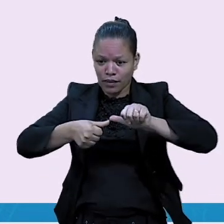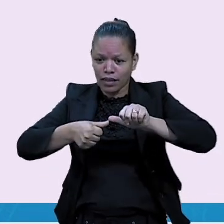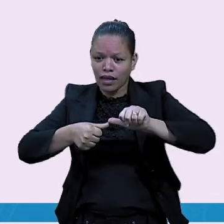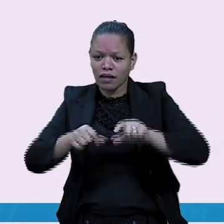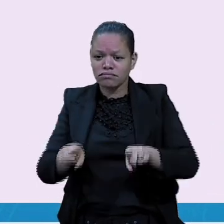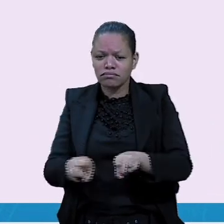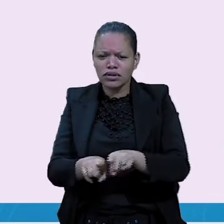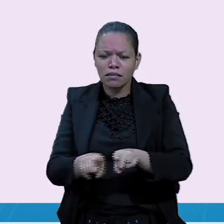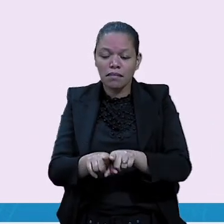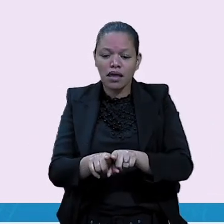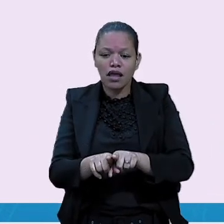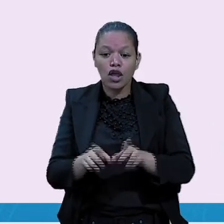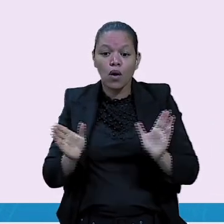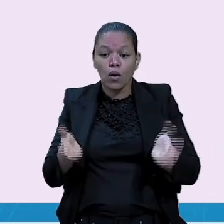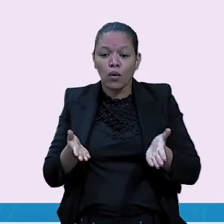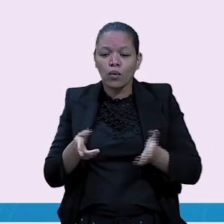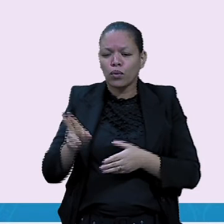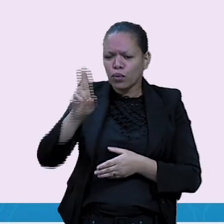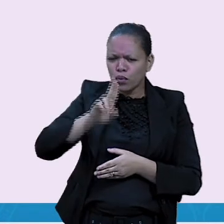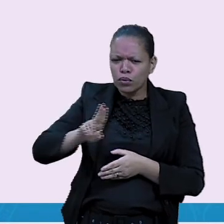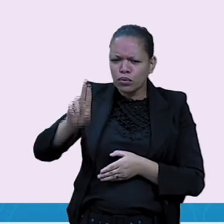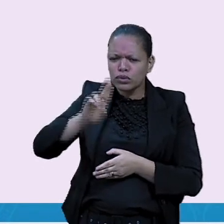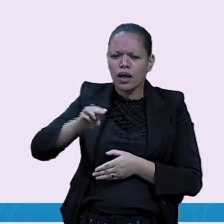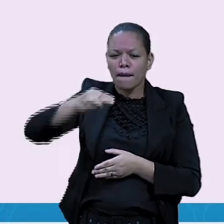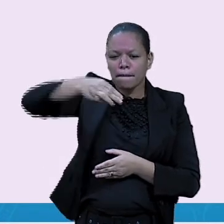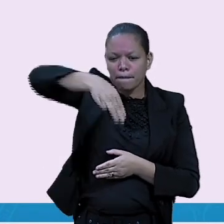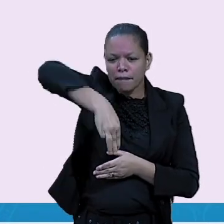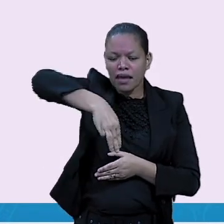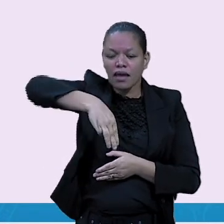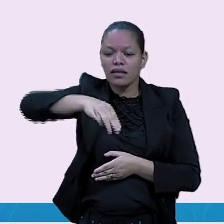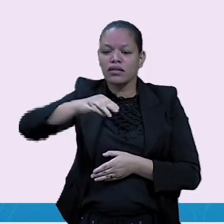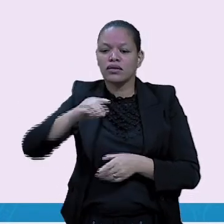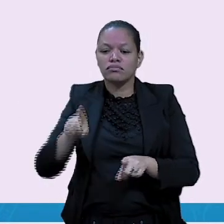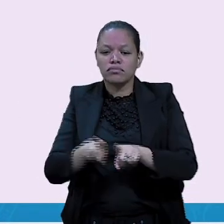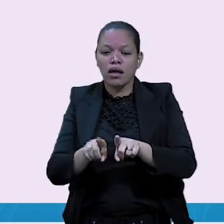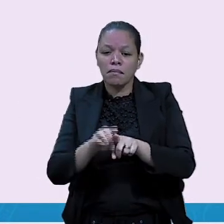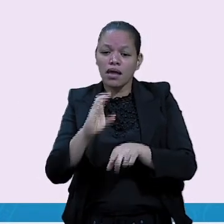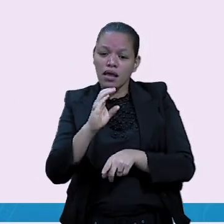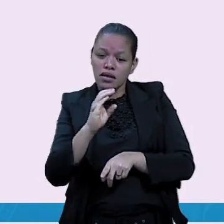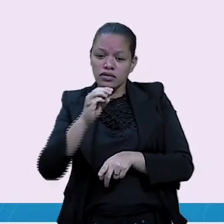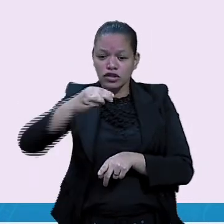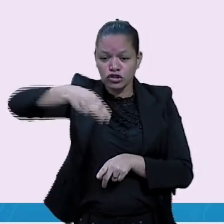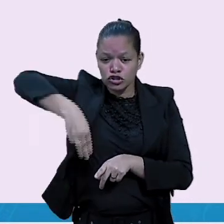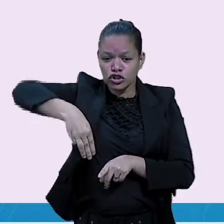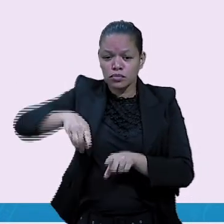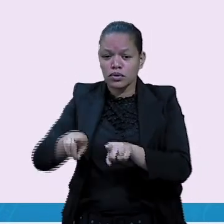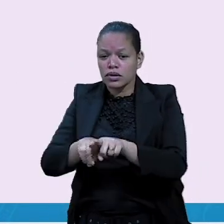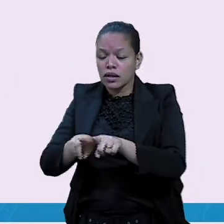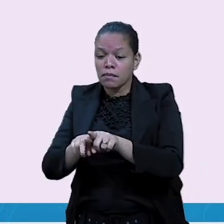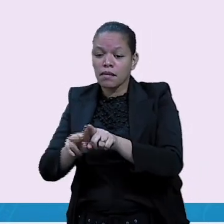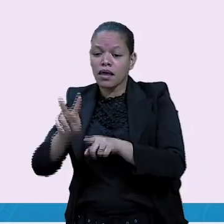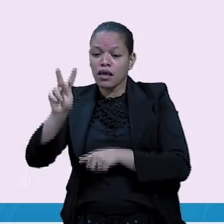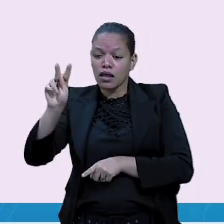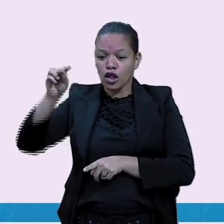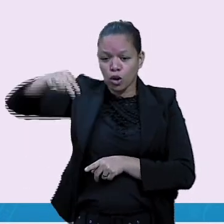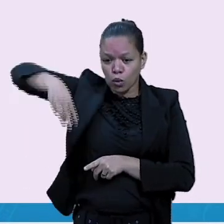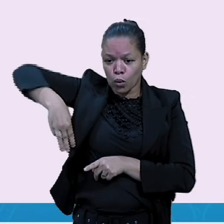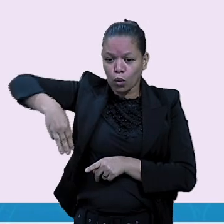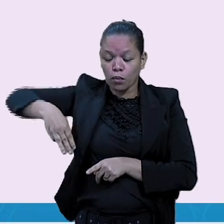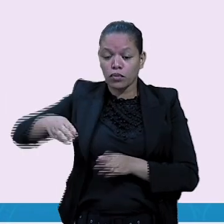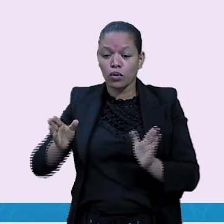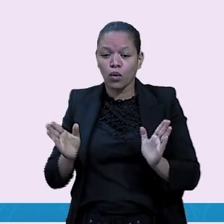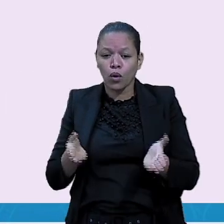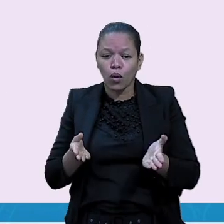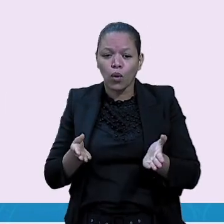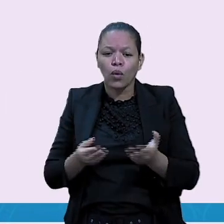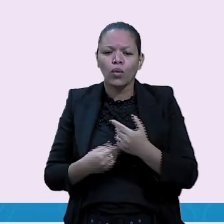o centímetro e o quilômetro. O metro é utilizado como unidade padrão e o seu símbolo é o